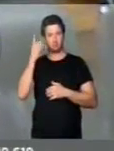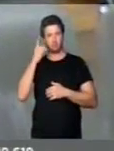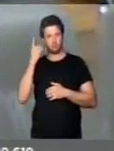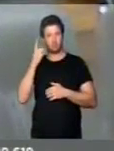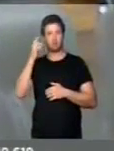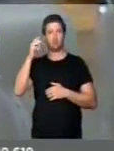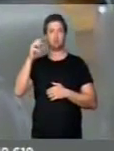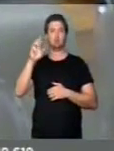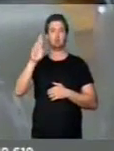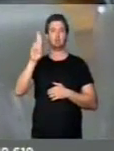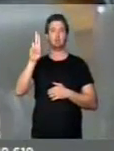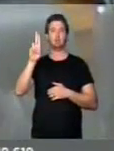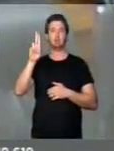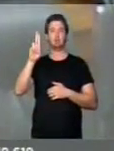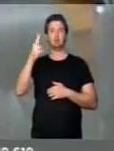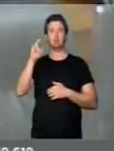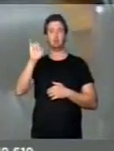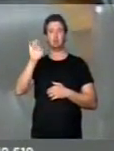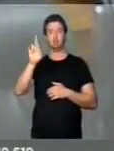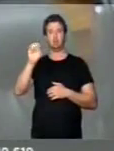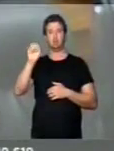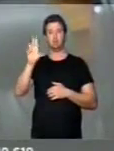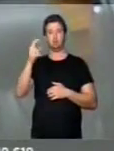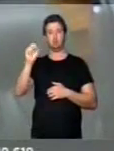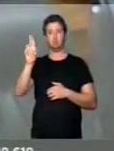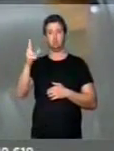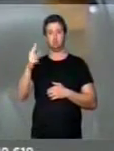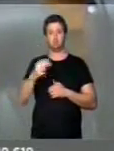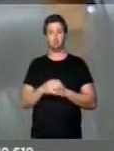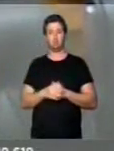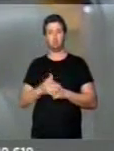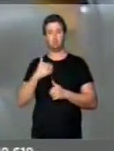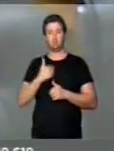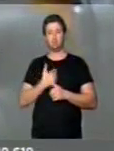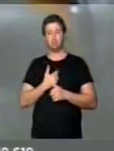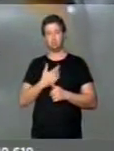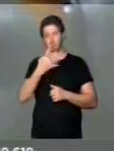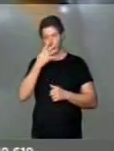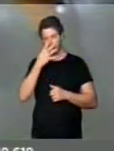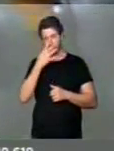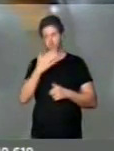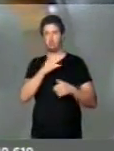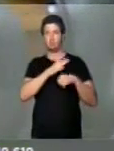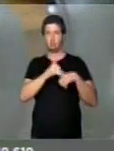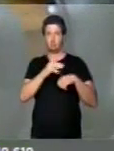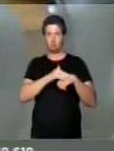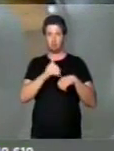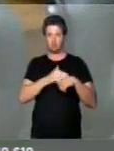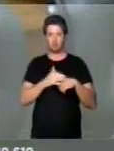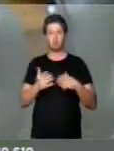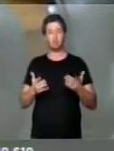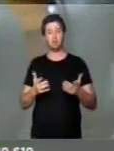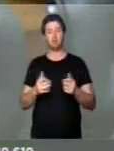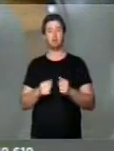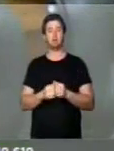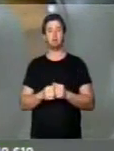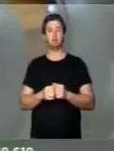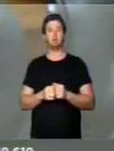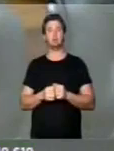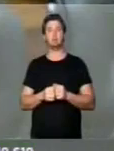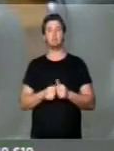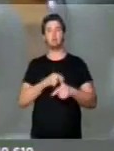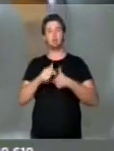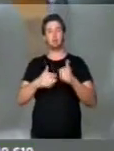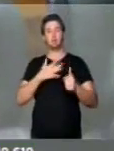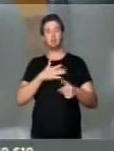Heitor Chu, nada mais que 30 segundos somente para registrar meu apreço por Vossa Excelência e fazer minhas palavras também do